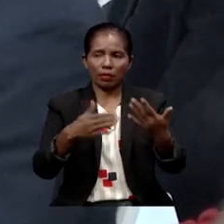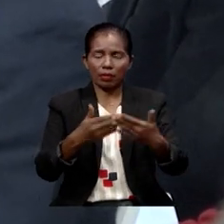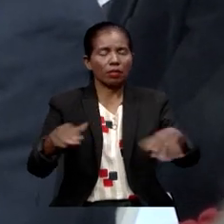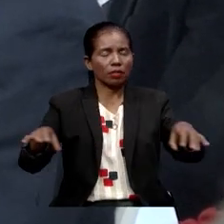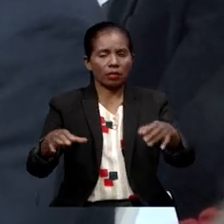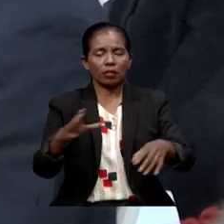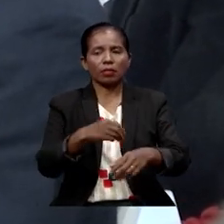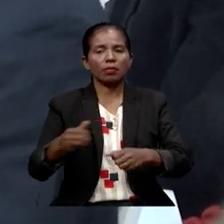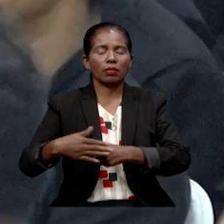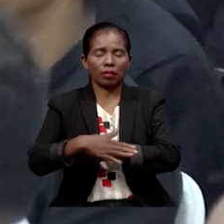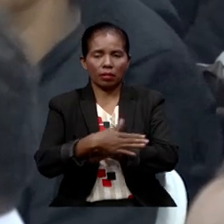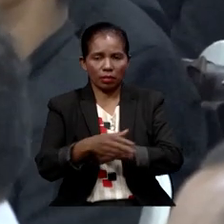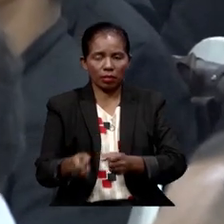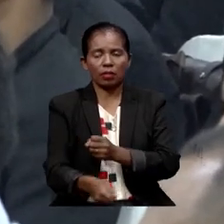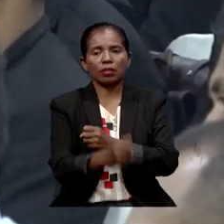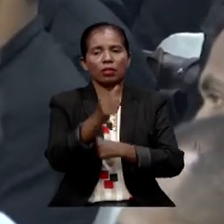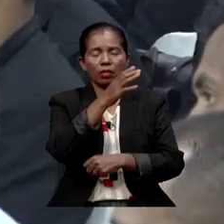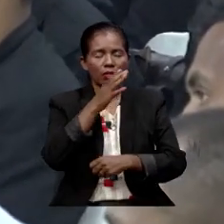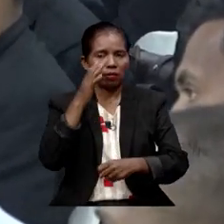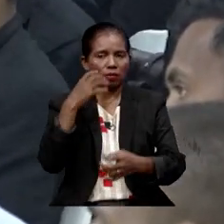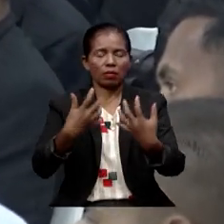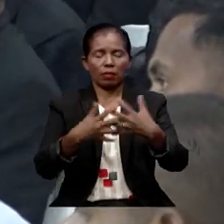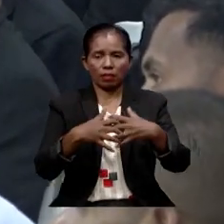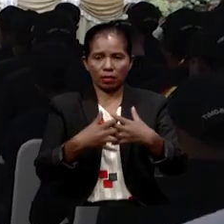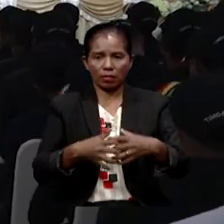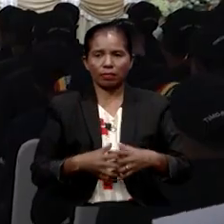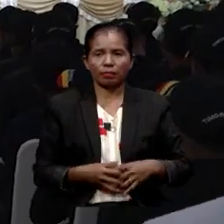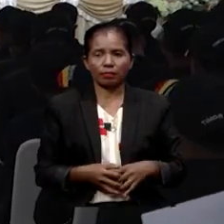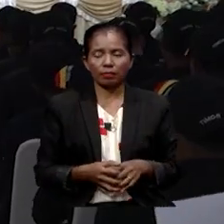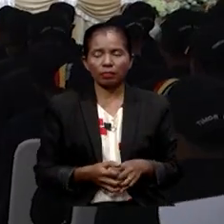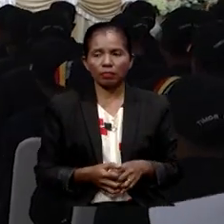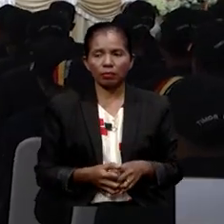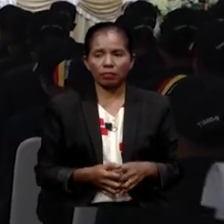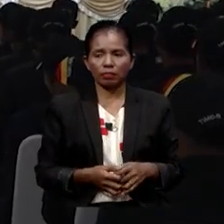serviço e a área pesca, agricultura, no mecânico. Agostinho da Costa, Romaldo Neves, GMN.